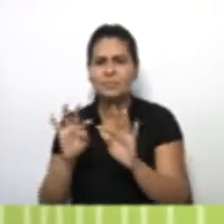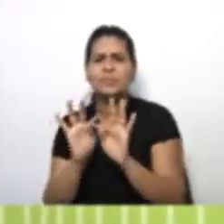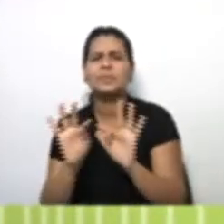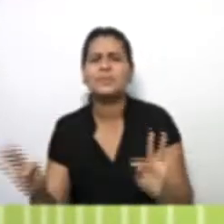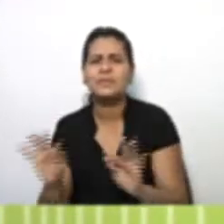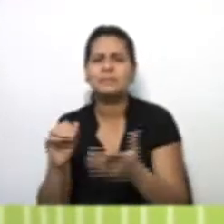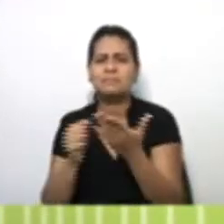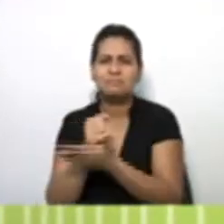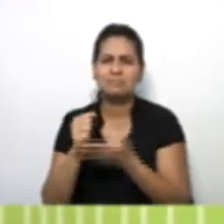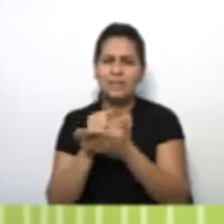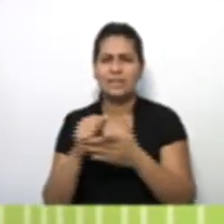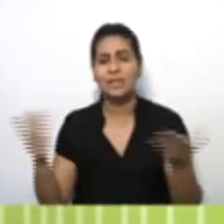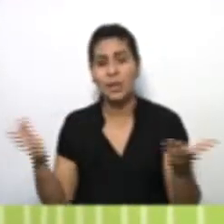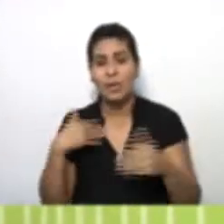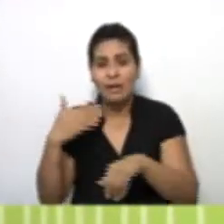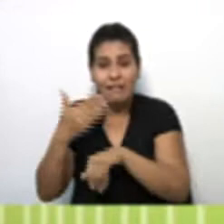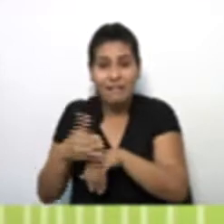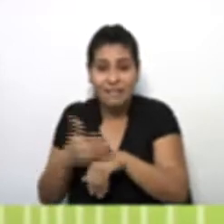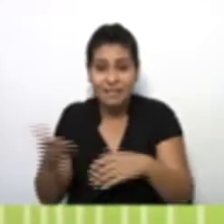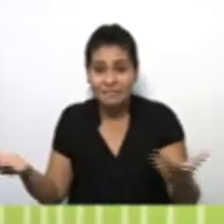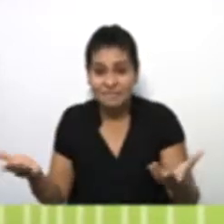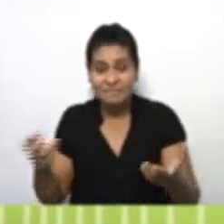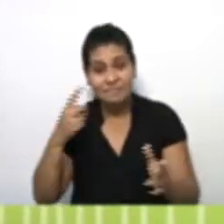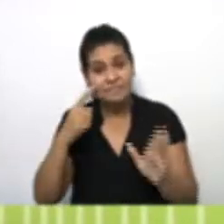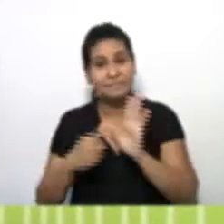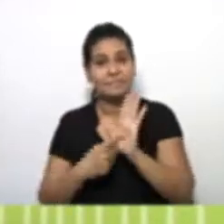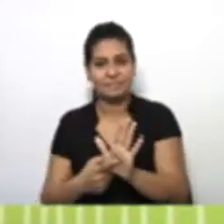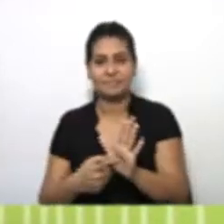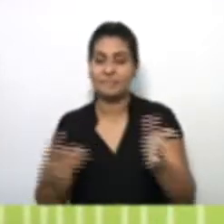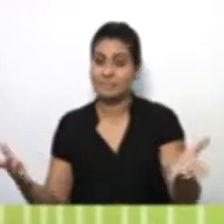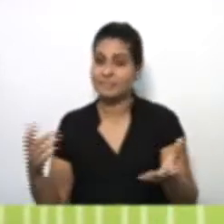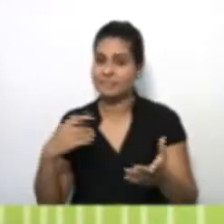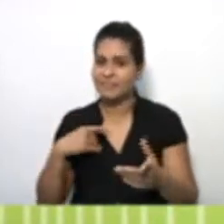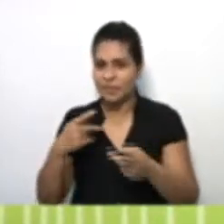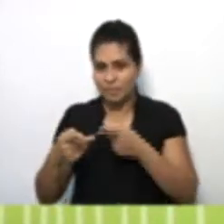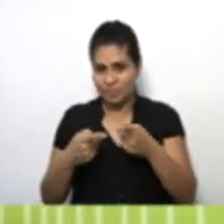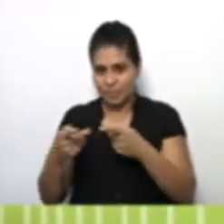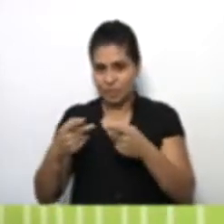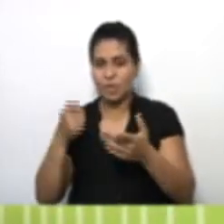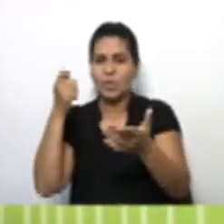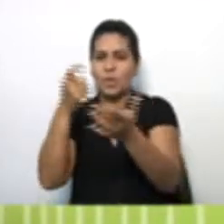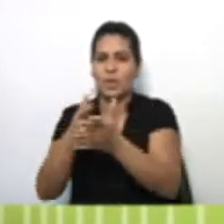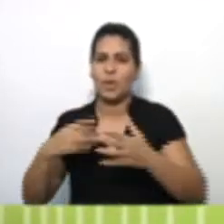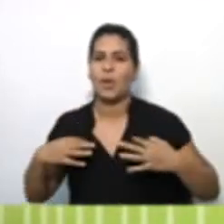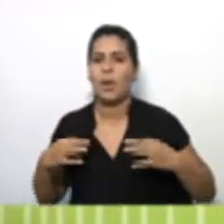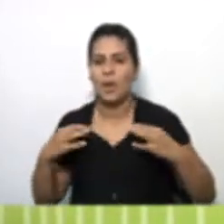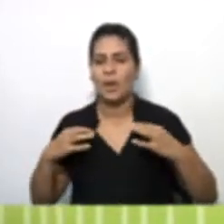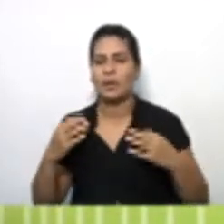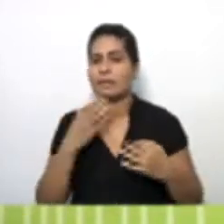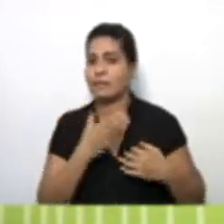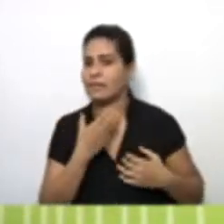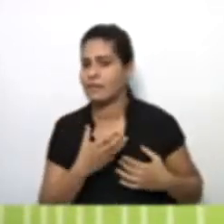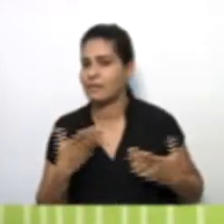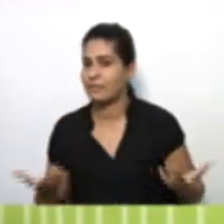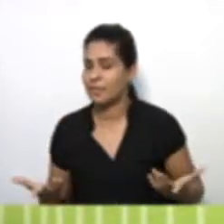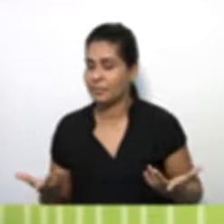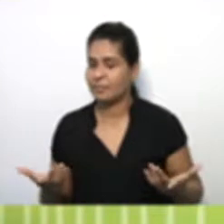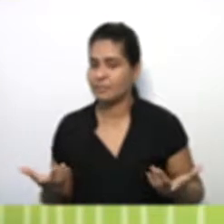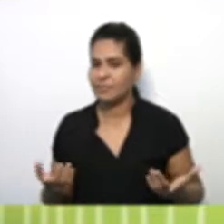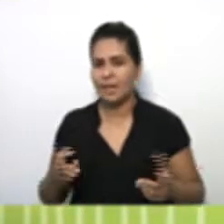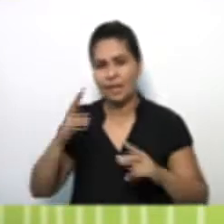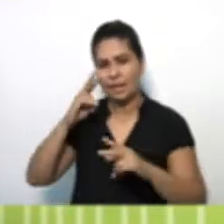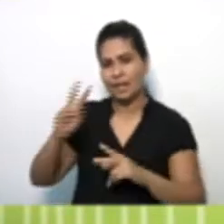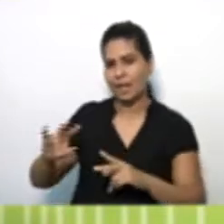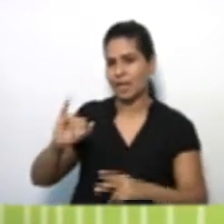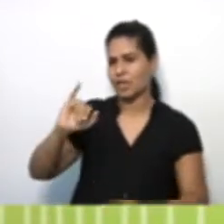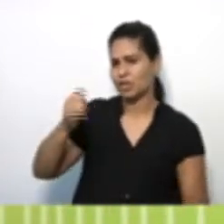muito prática, igual está sendo agora. Eu estou te mostrando aqui o seguinte, você planejou comprar uma camisa lá no final do ano, né? E aí está lá